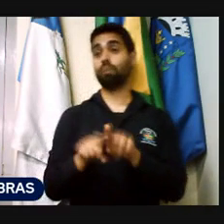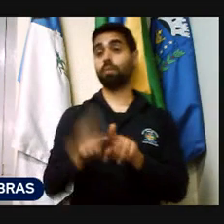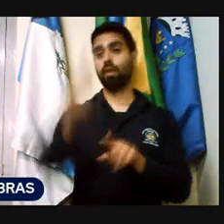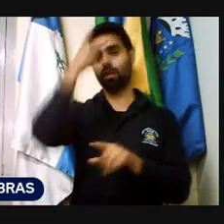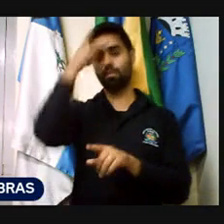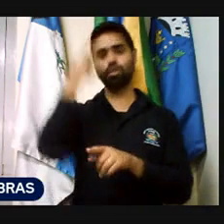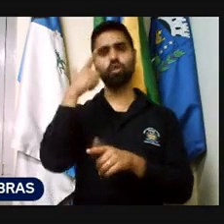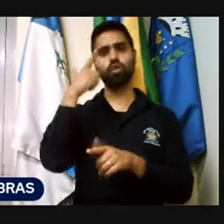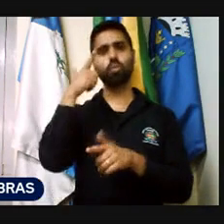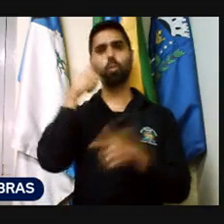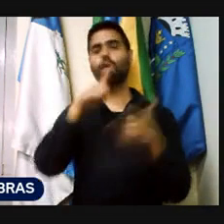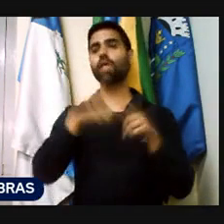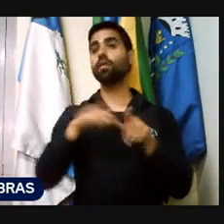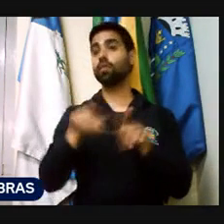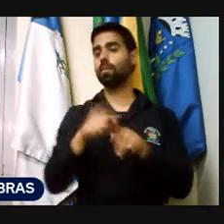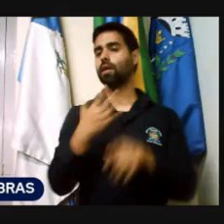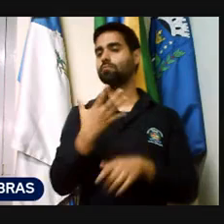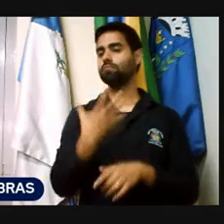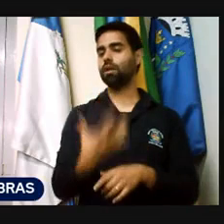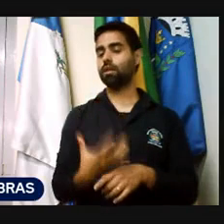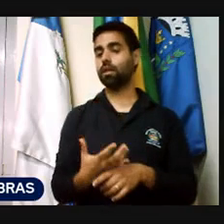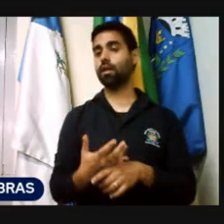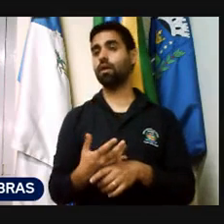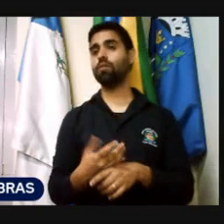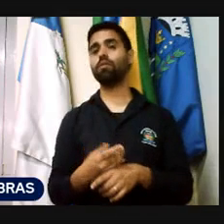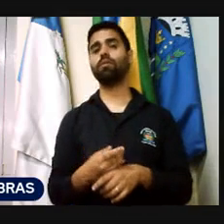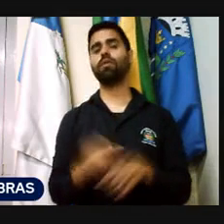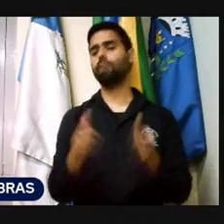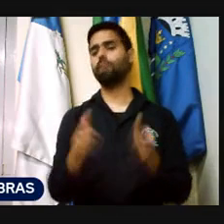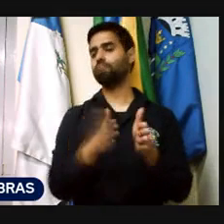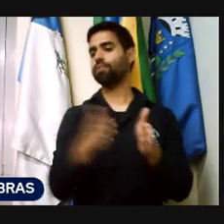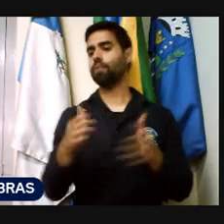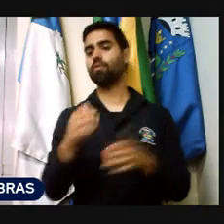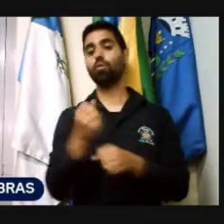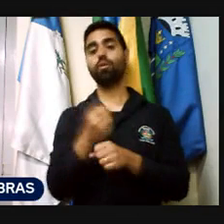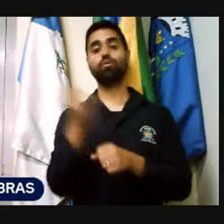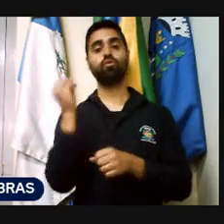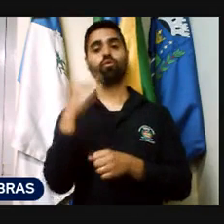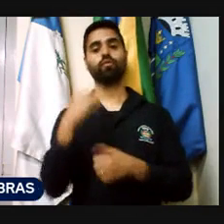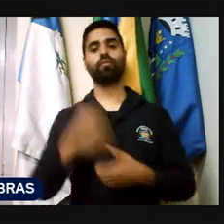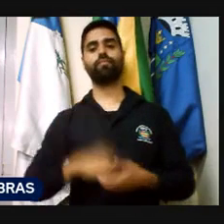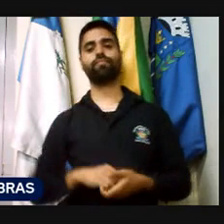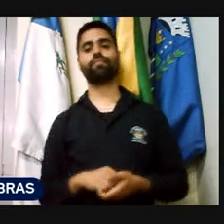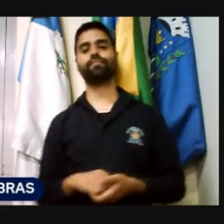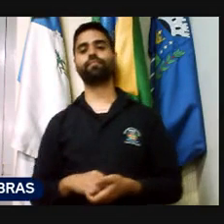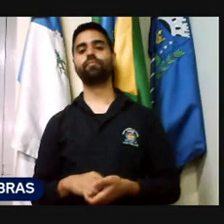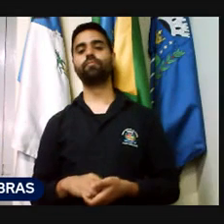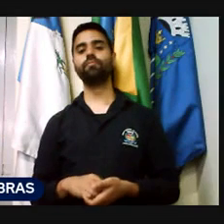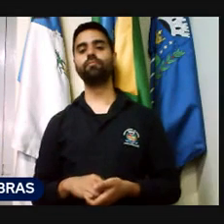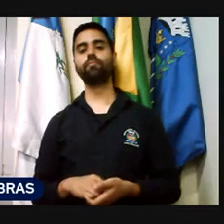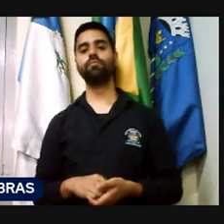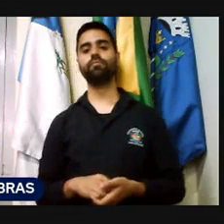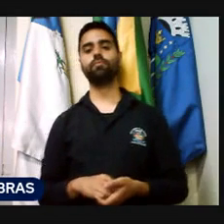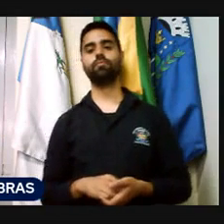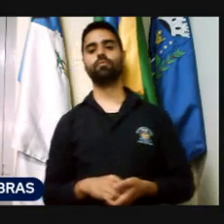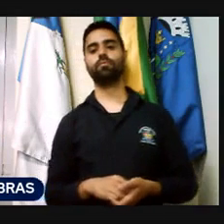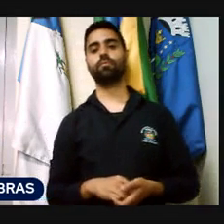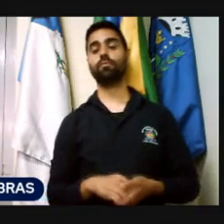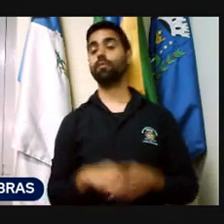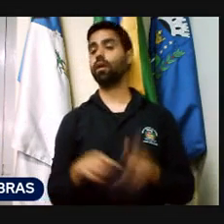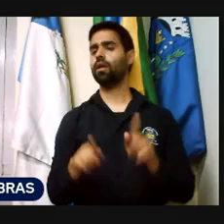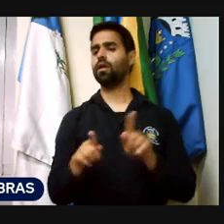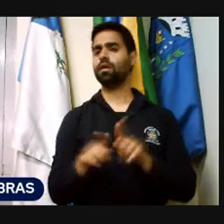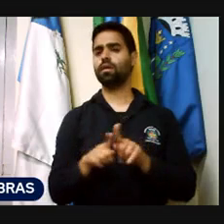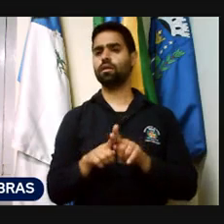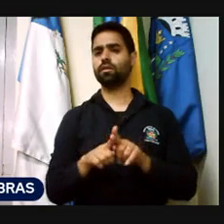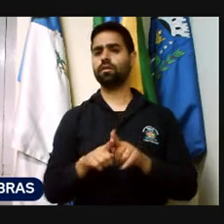festejar nas suas paróquias essa passagem natalina e a passagem do Ano Novo. Outra indicação que a gente entra é sobre a limpeza